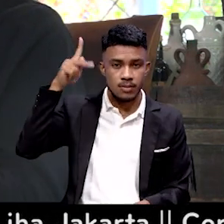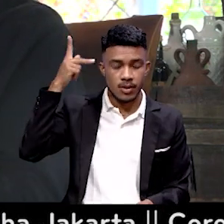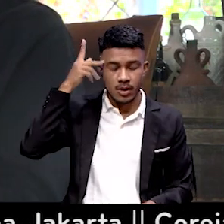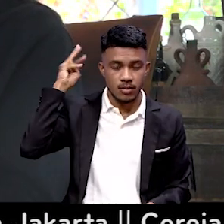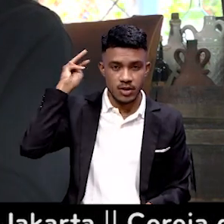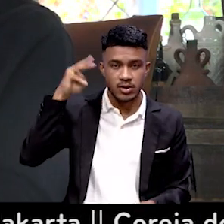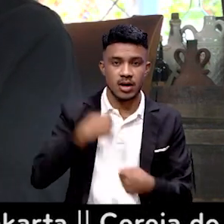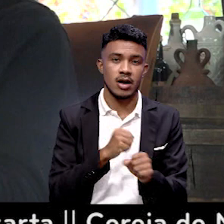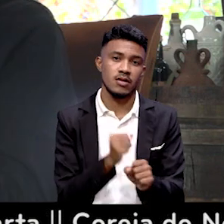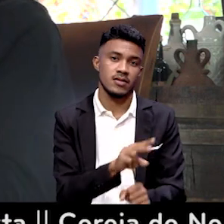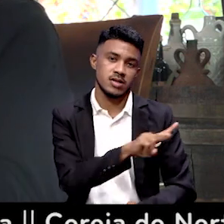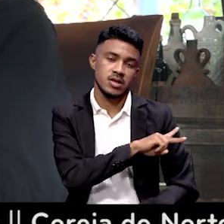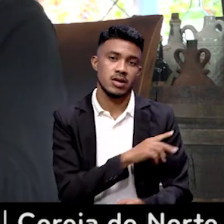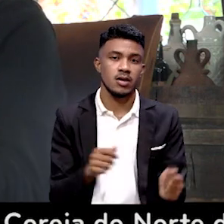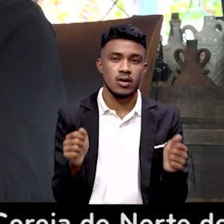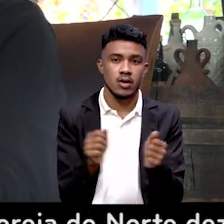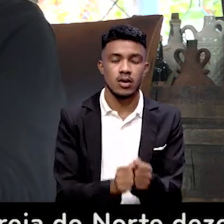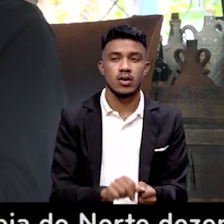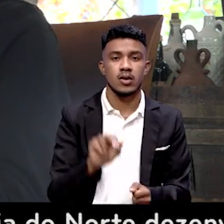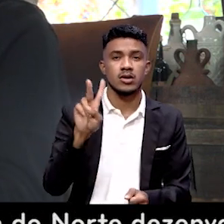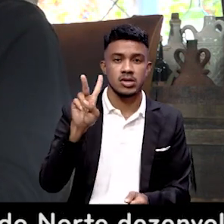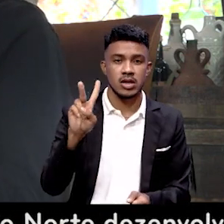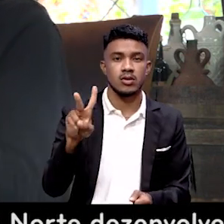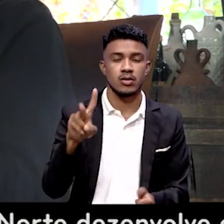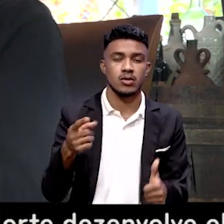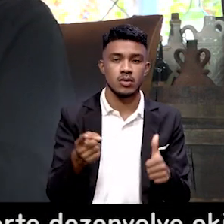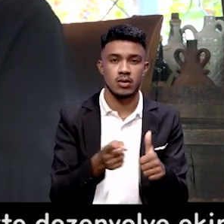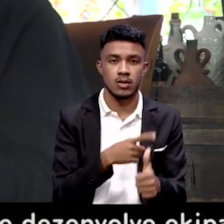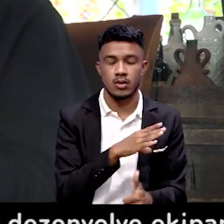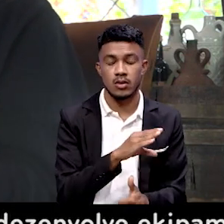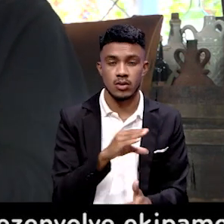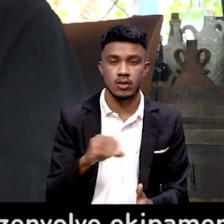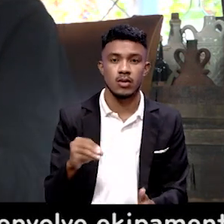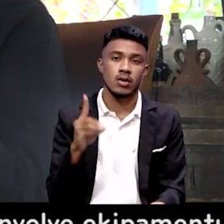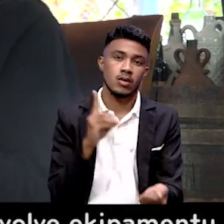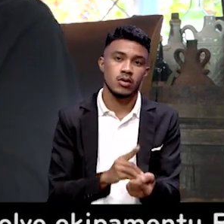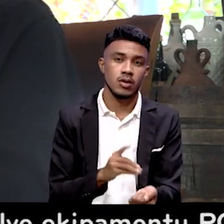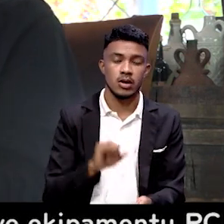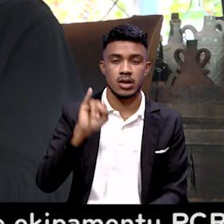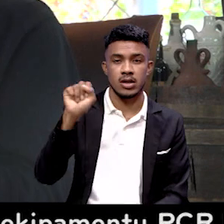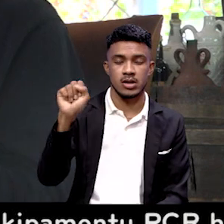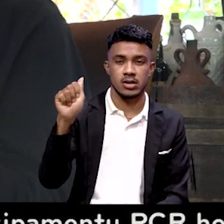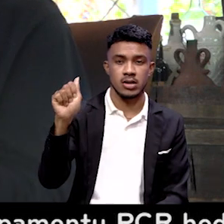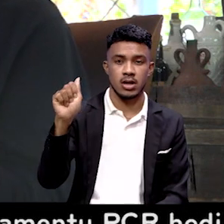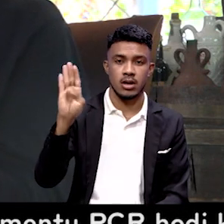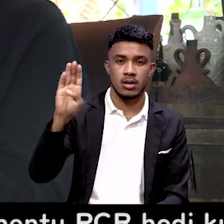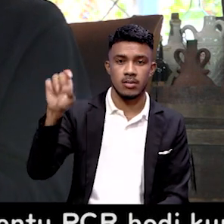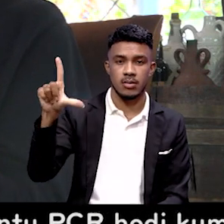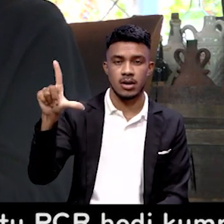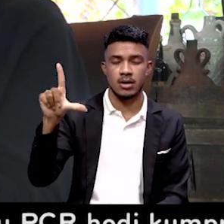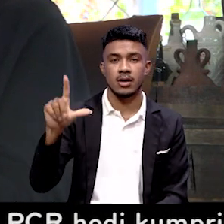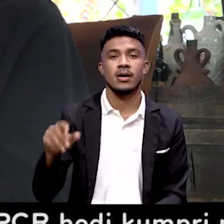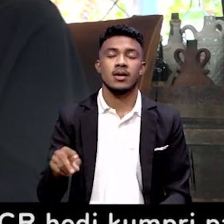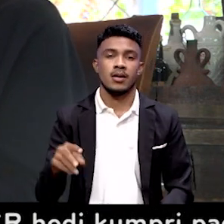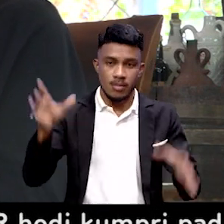Ó, segunda dama, doutora Isabel, que é o logo mais primeira dama. Presidente